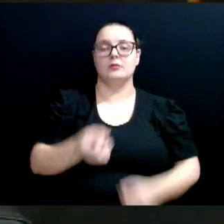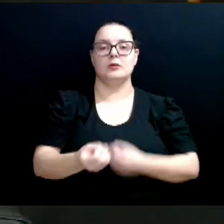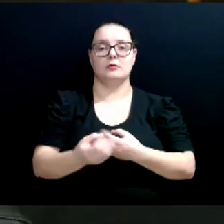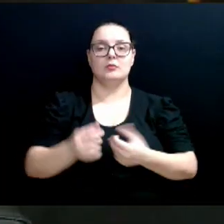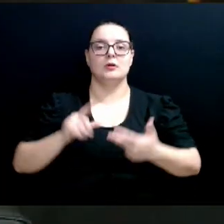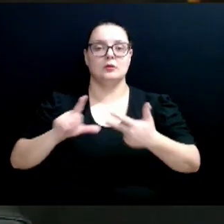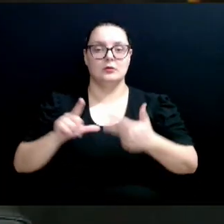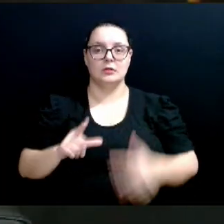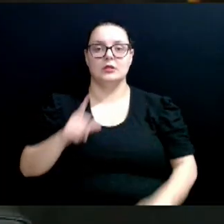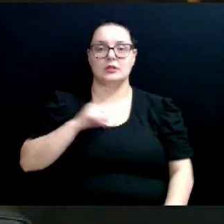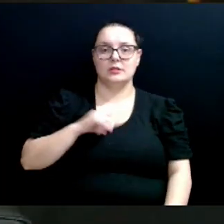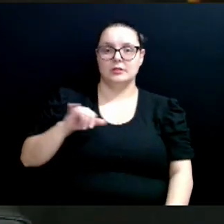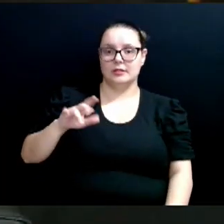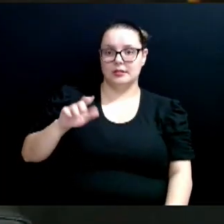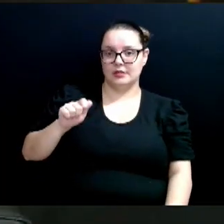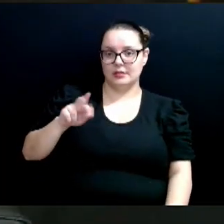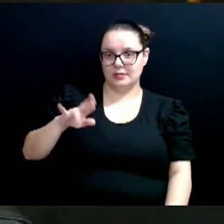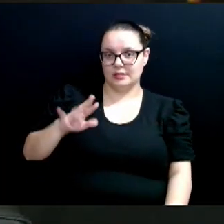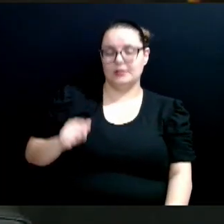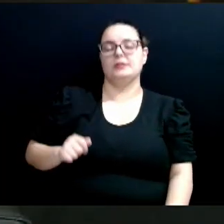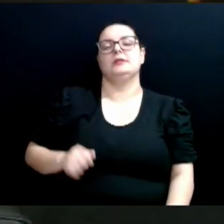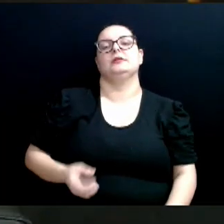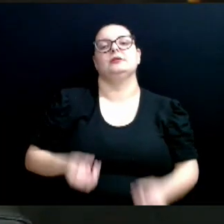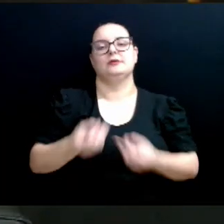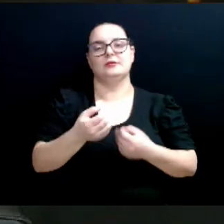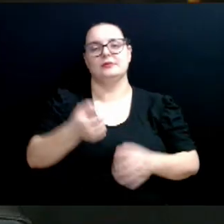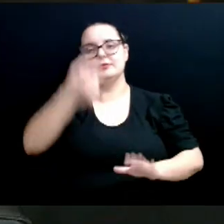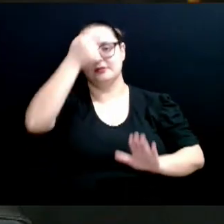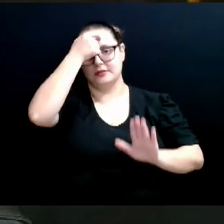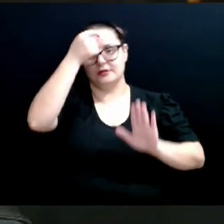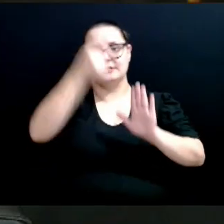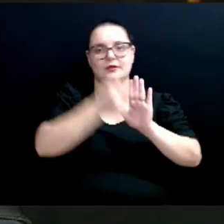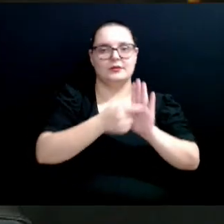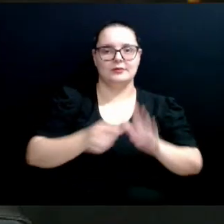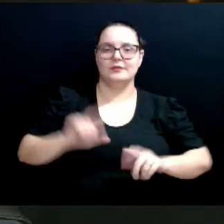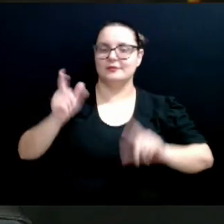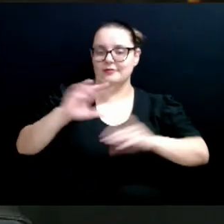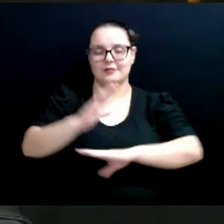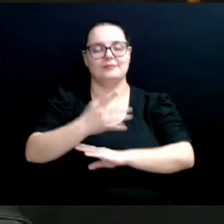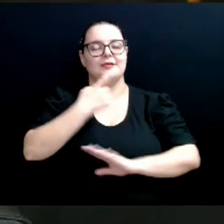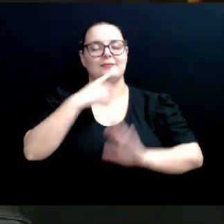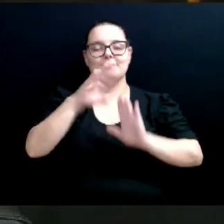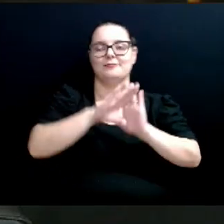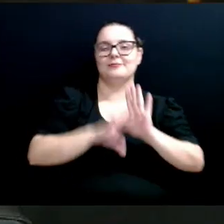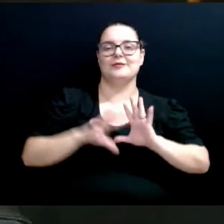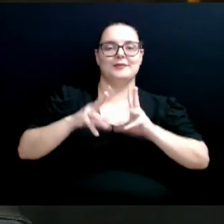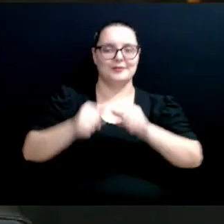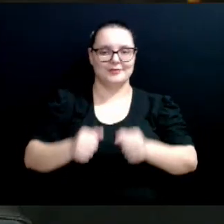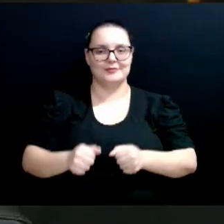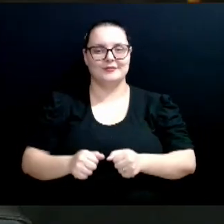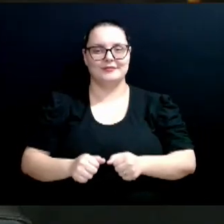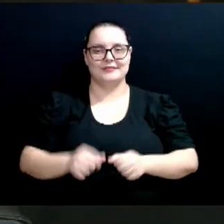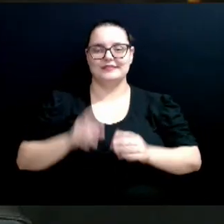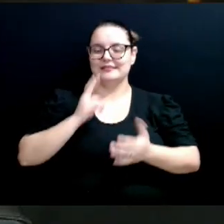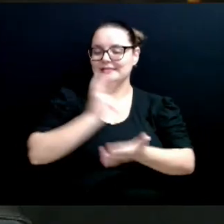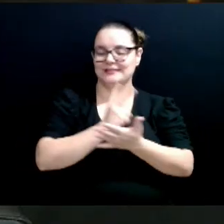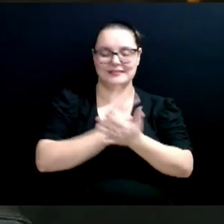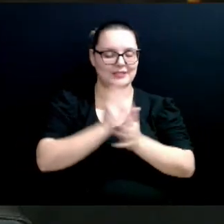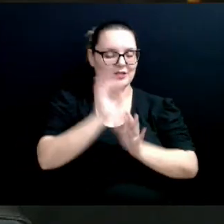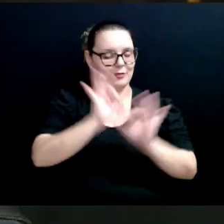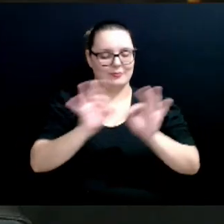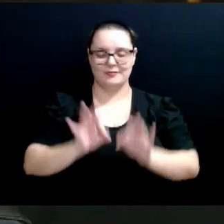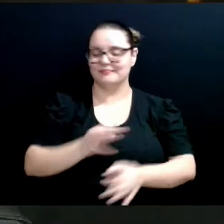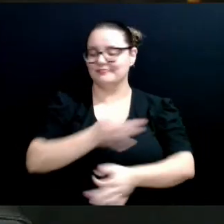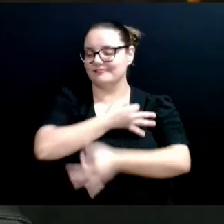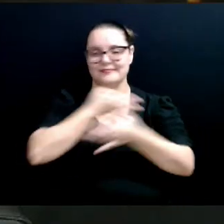Ira, que traz informação para você também, a nossa inteligência artificial, e a programação da TV Câmara Campinas, que está sempre muito impecável,